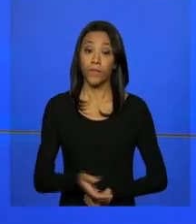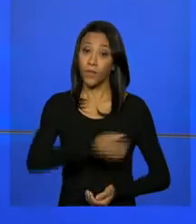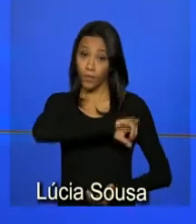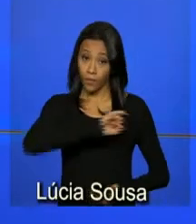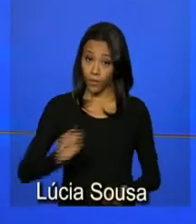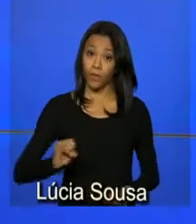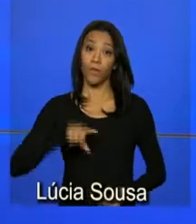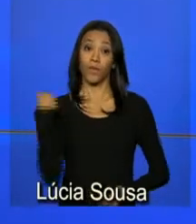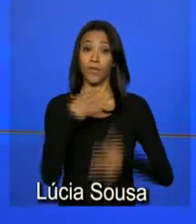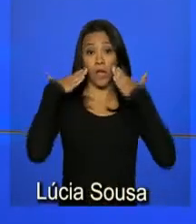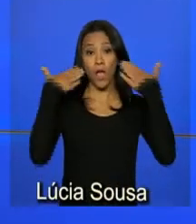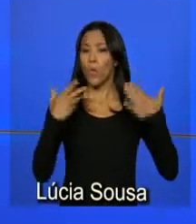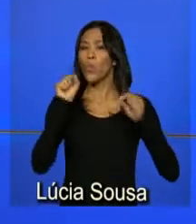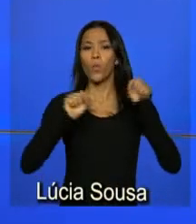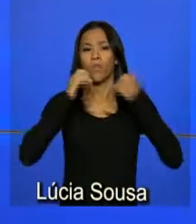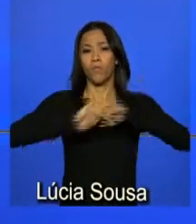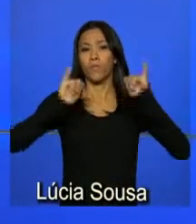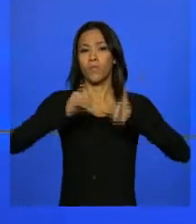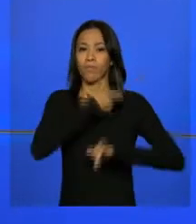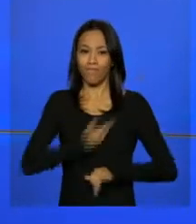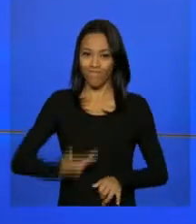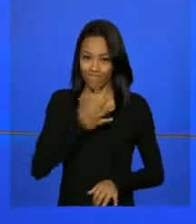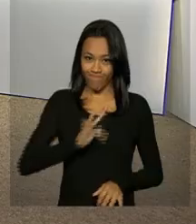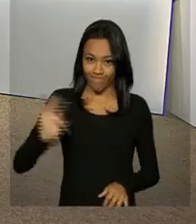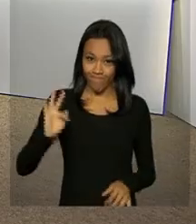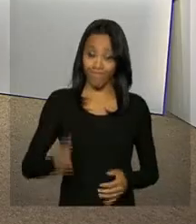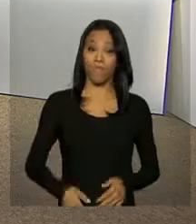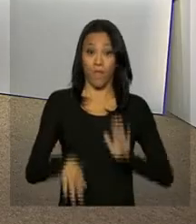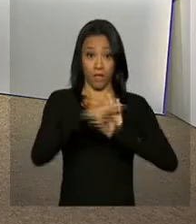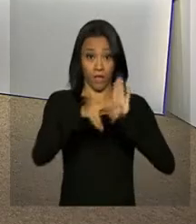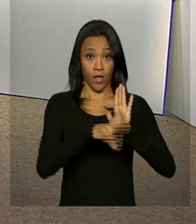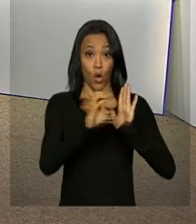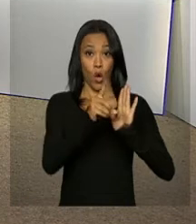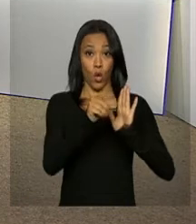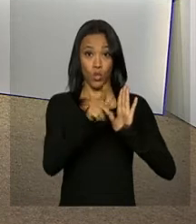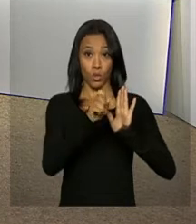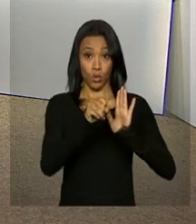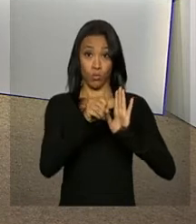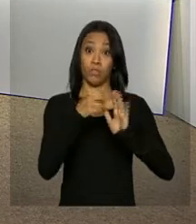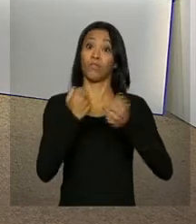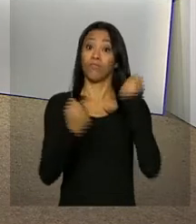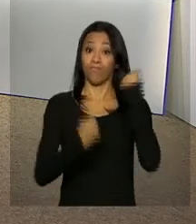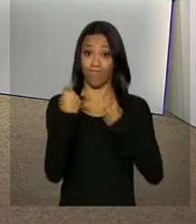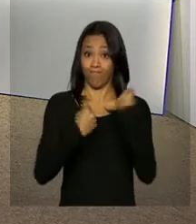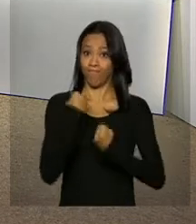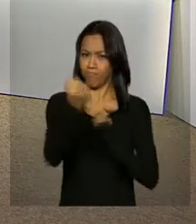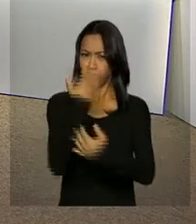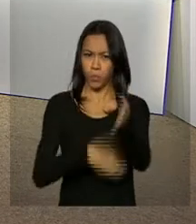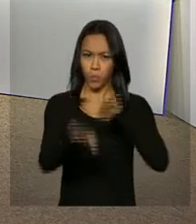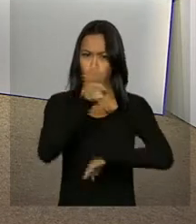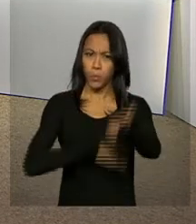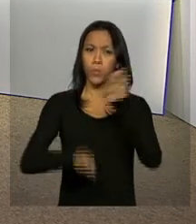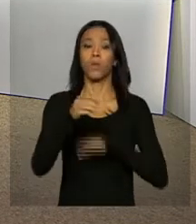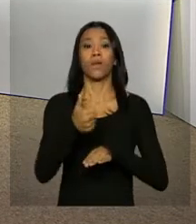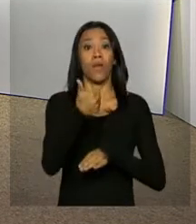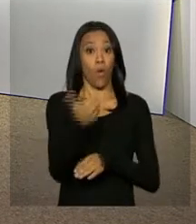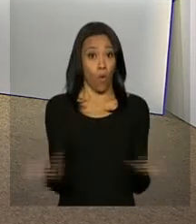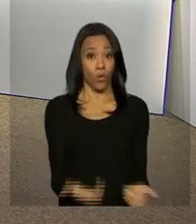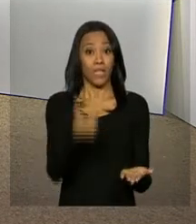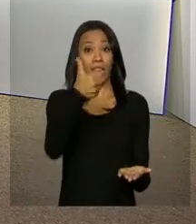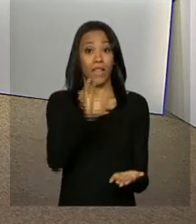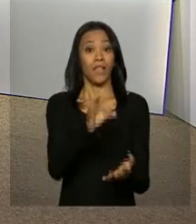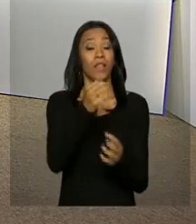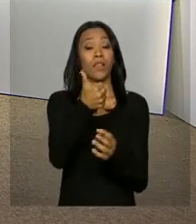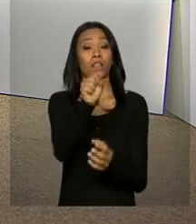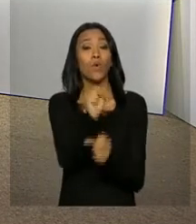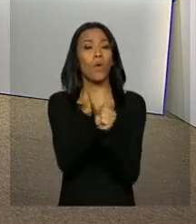Olá estamos no ar com as notícias do governo federal o código de trânsito brasileiro está completando 18 anos e desde que